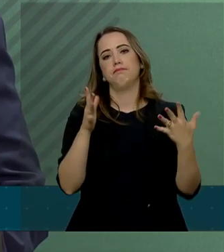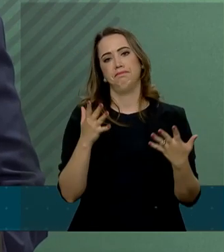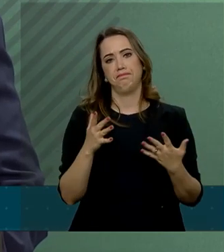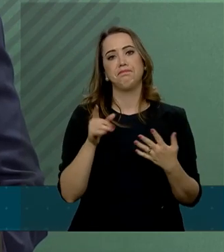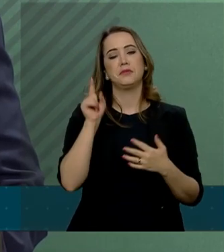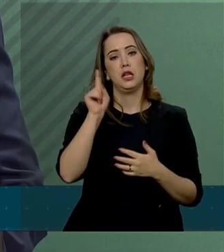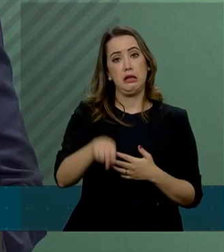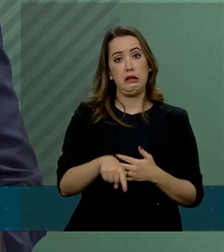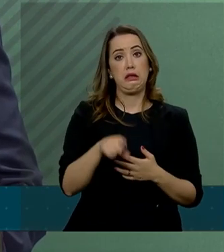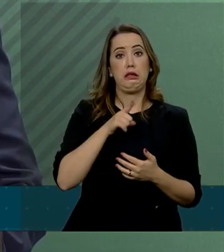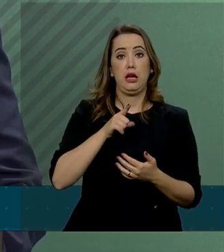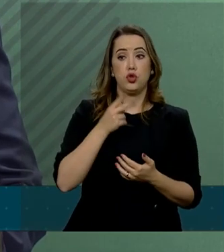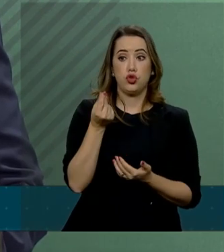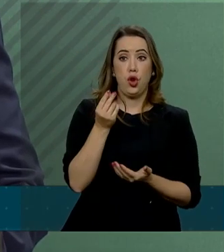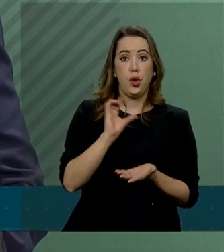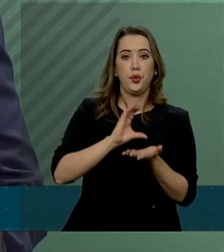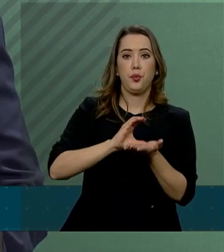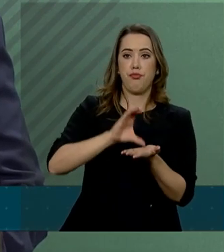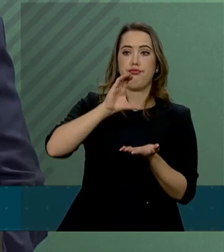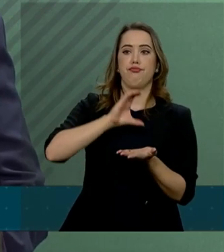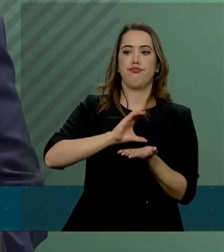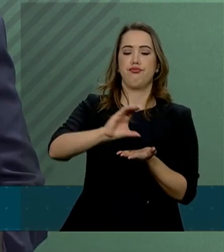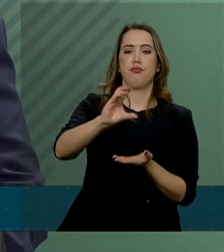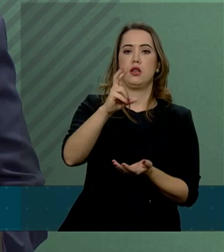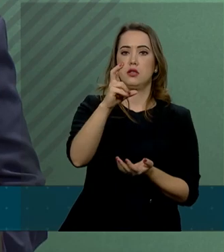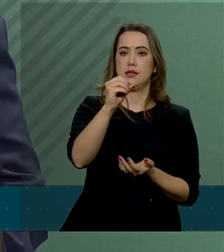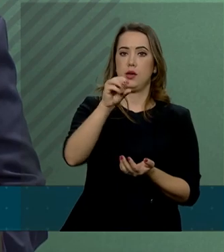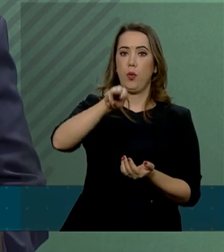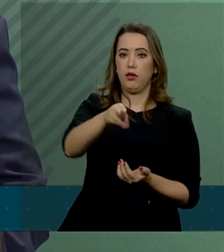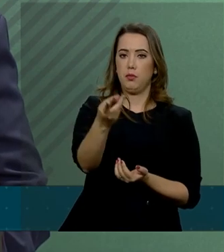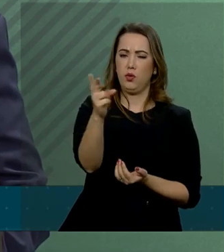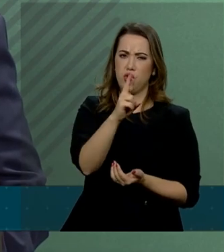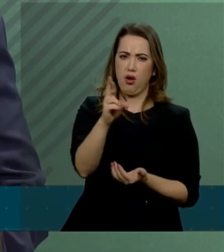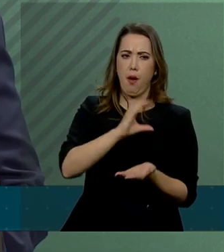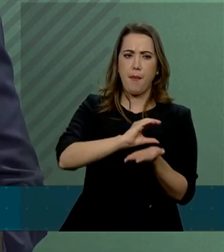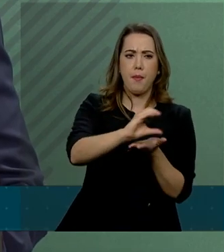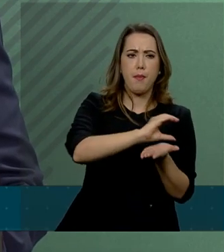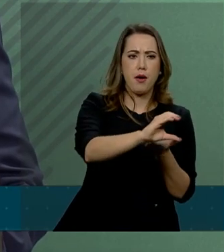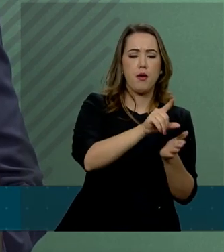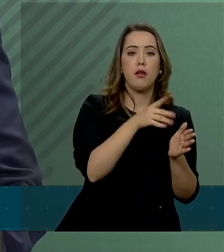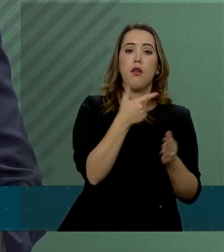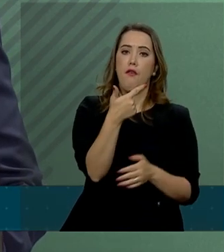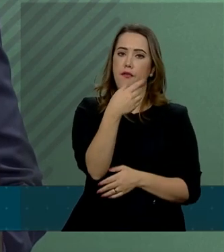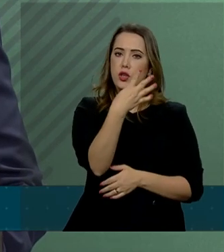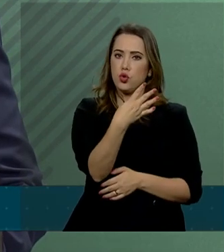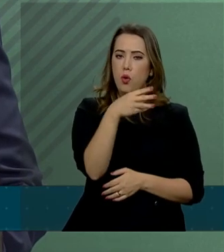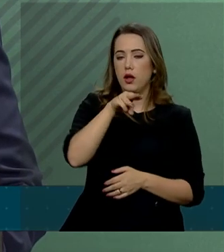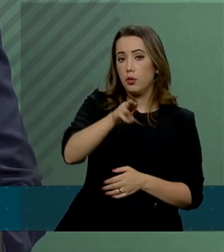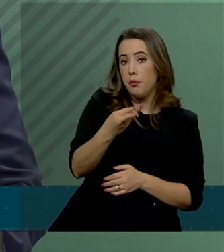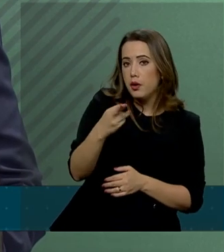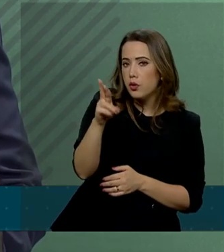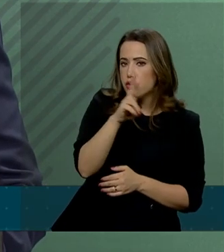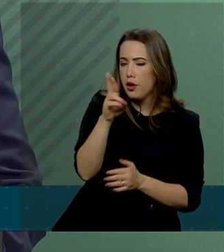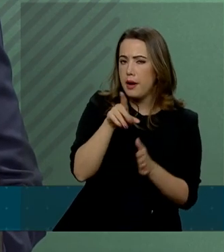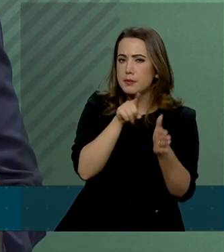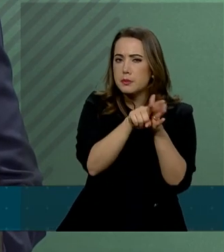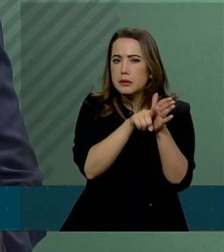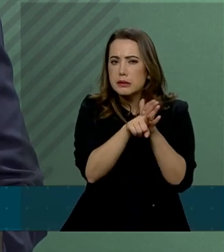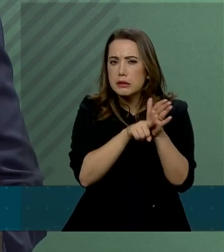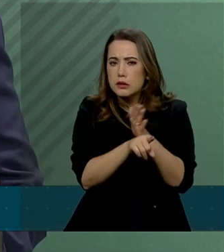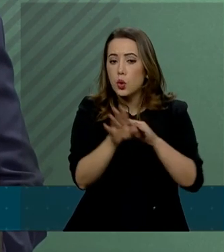50 milhões de reais serão 24 milhões para pesquisa sobre doenças transmissíveis